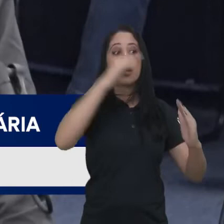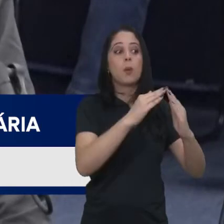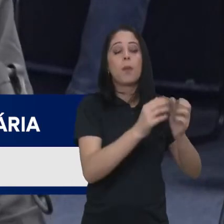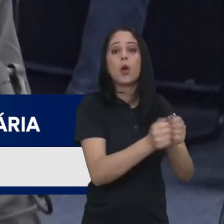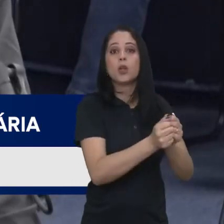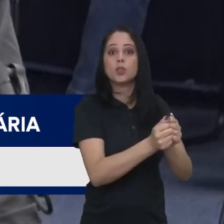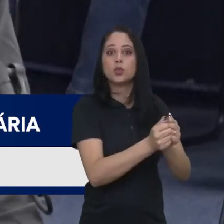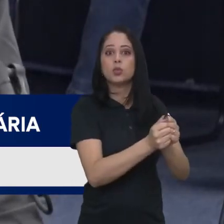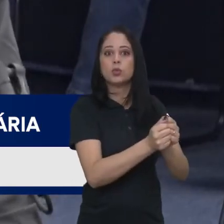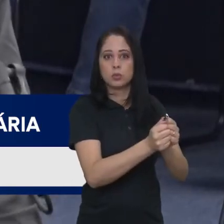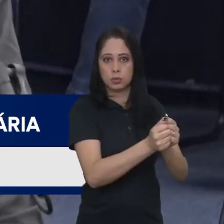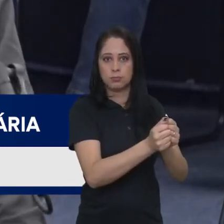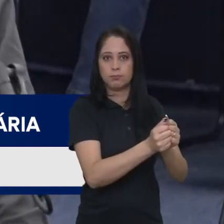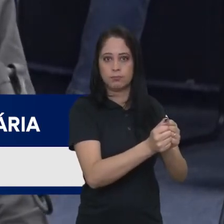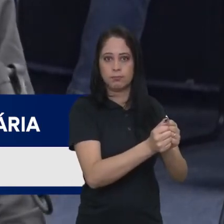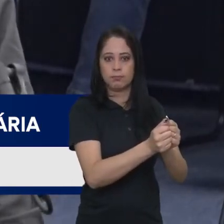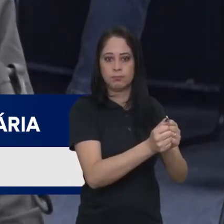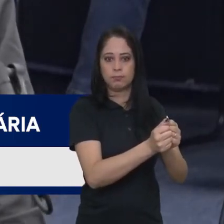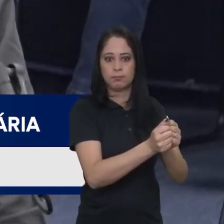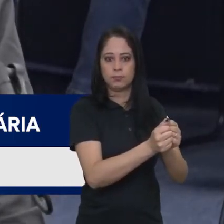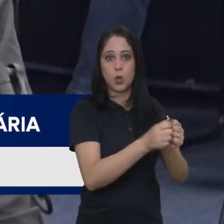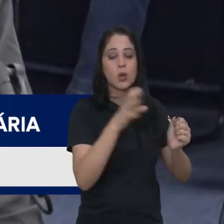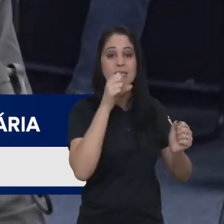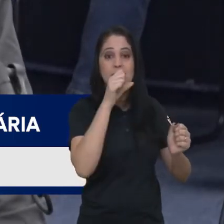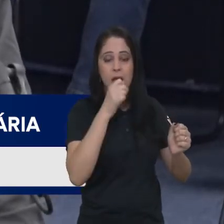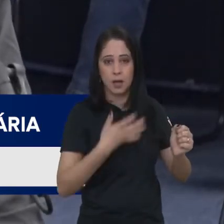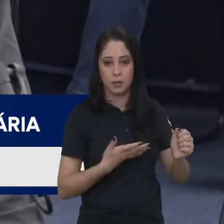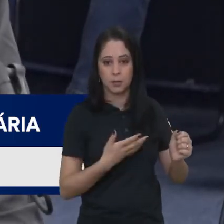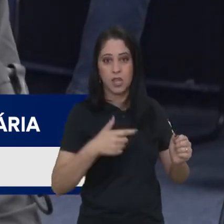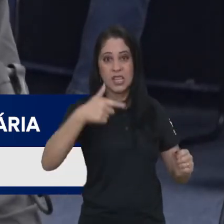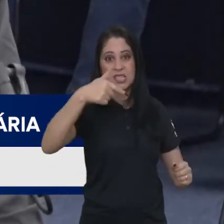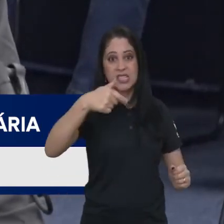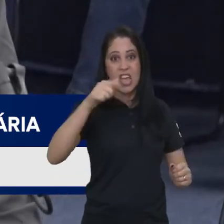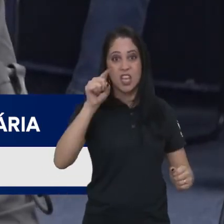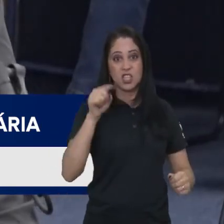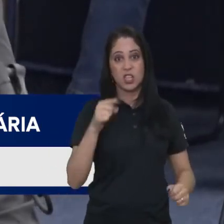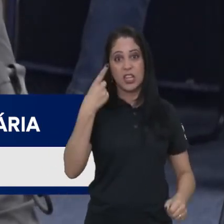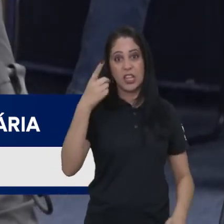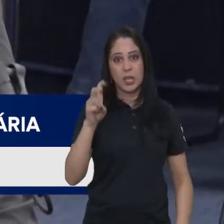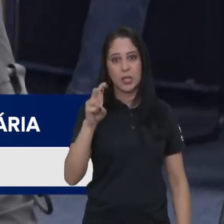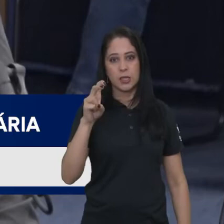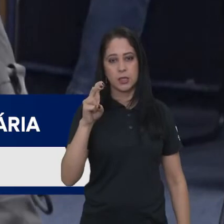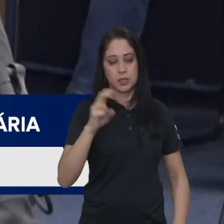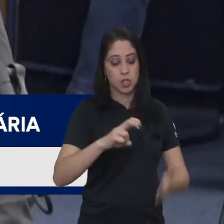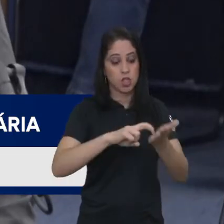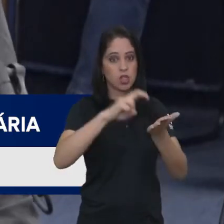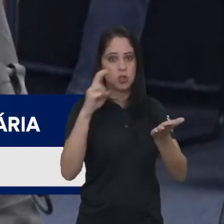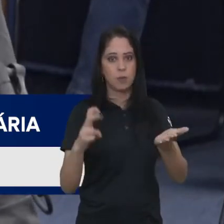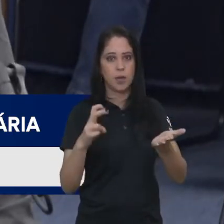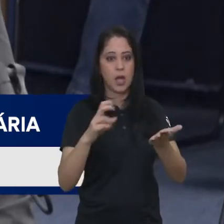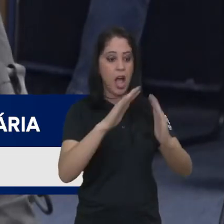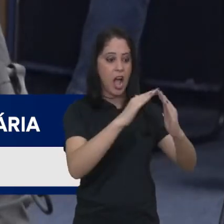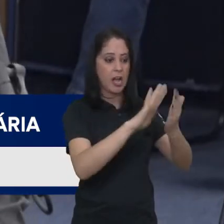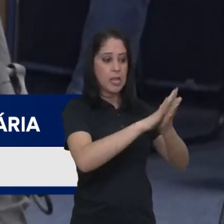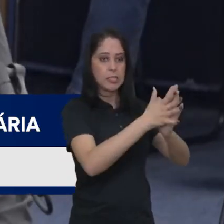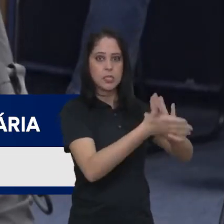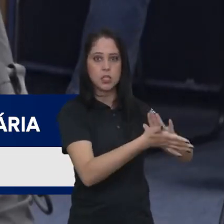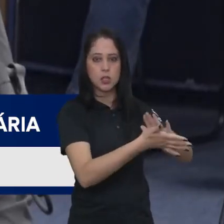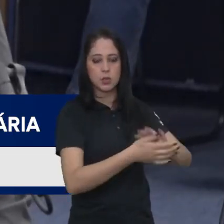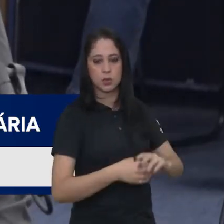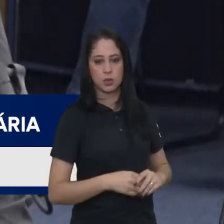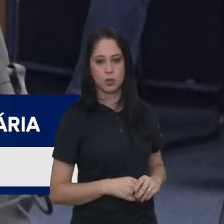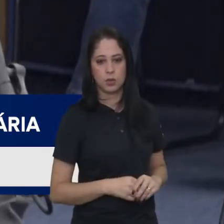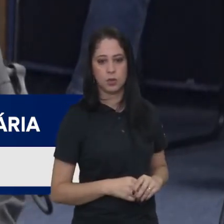cobertura, invadiram no sábado, 7, 15 da manhã e destruíram